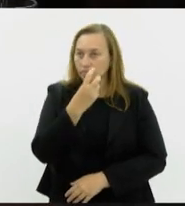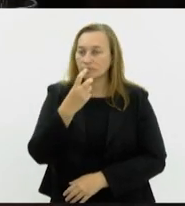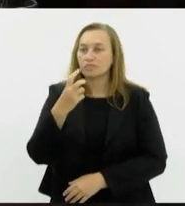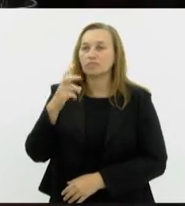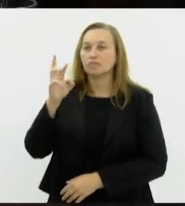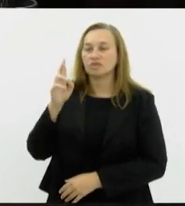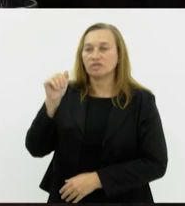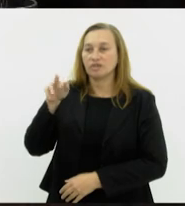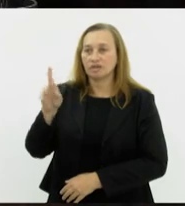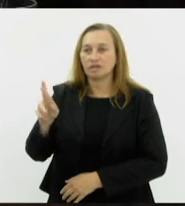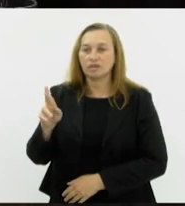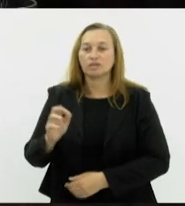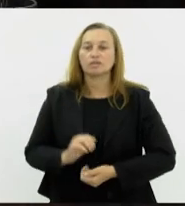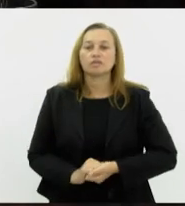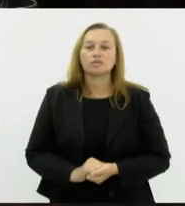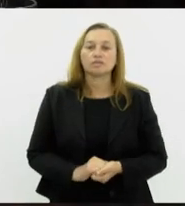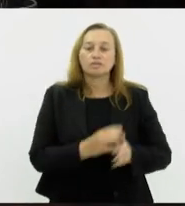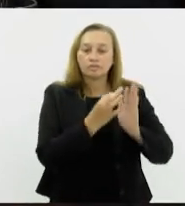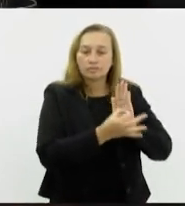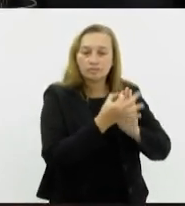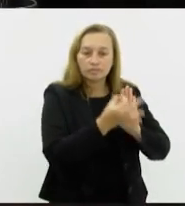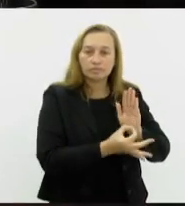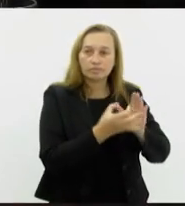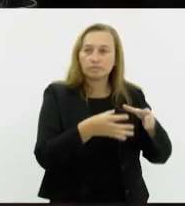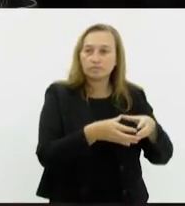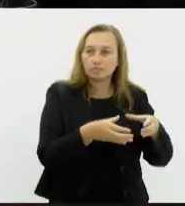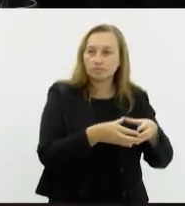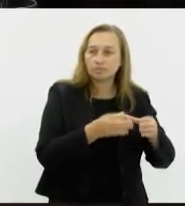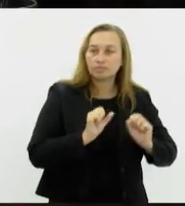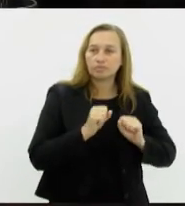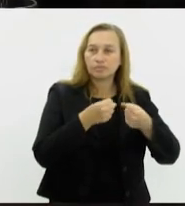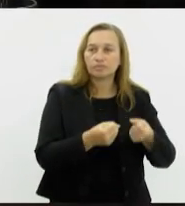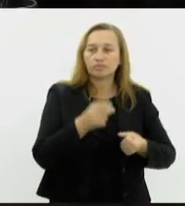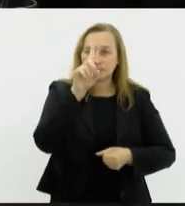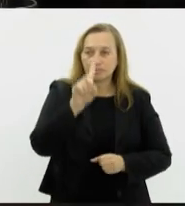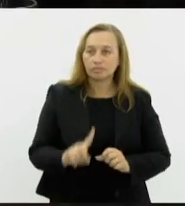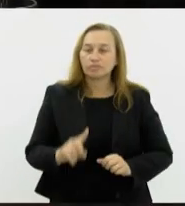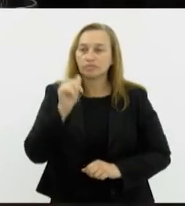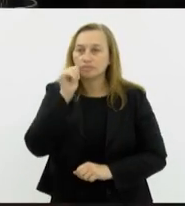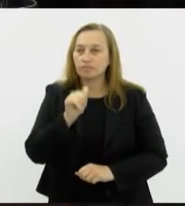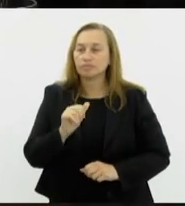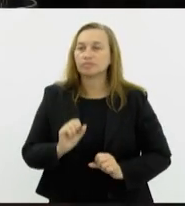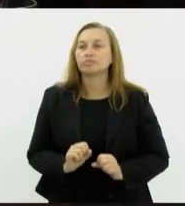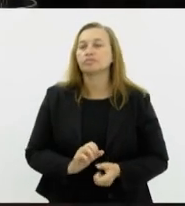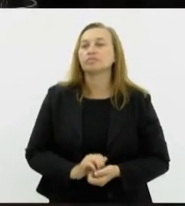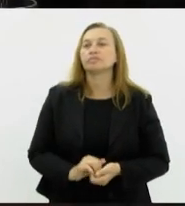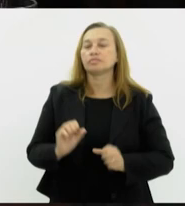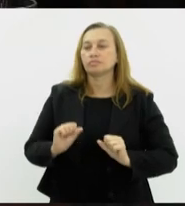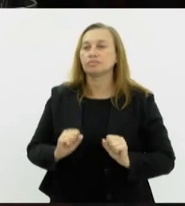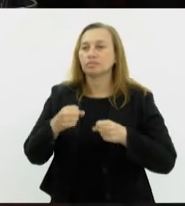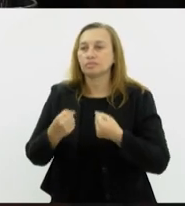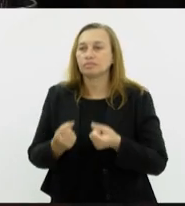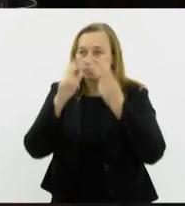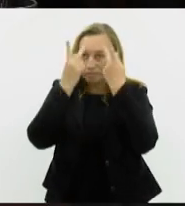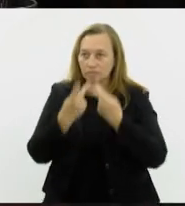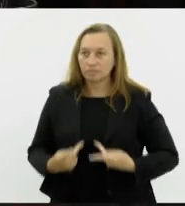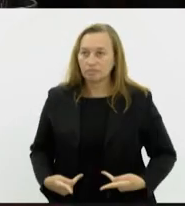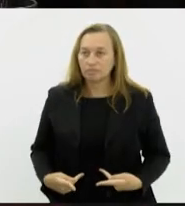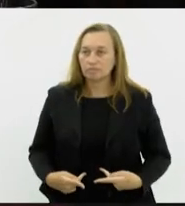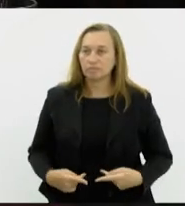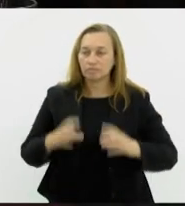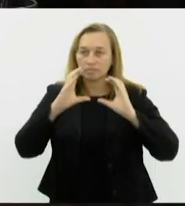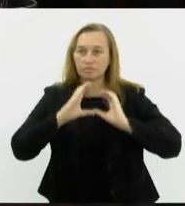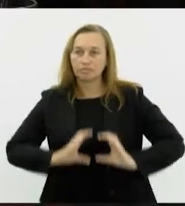Rosenberg Reis. Pendente de pareceres das comissões de Defesa dos Direitos da Mulher, de Defesa dos Direitos Humanos e Cidadania,